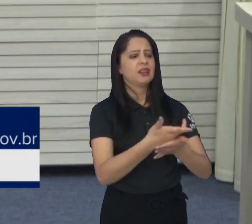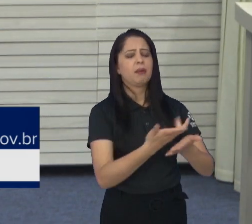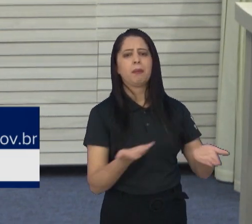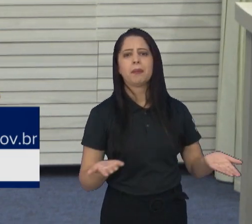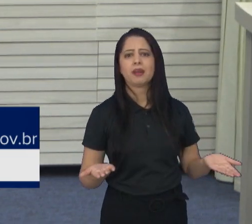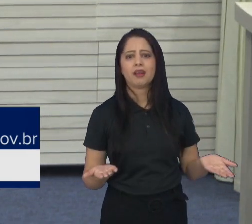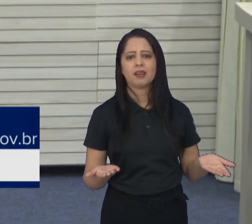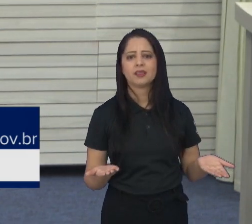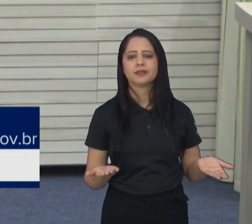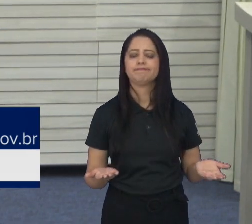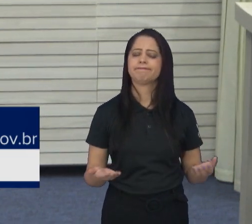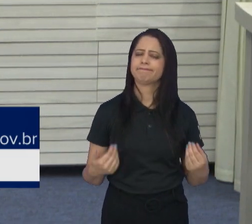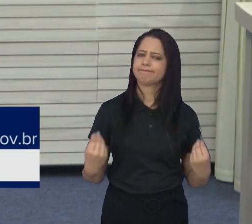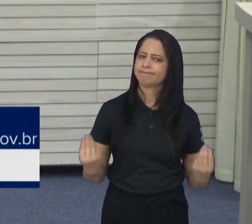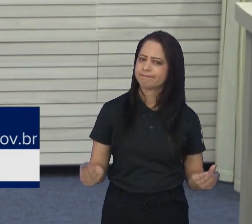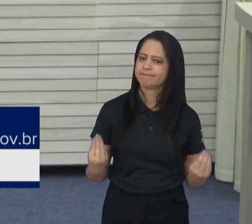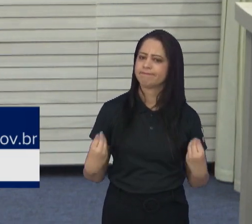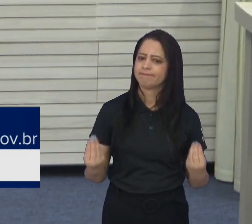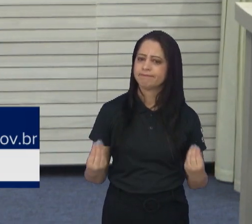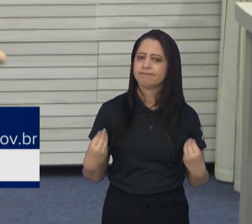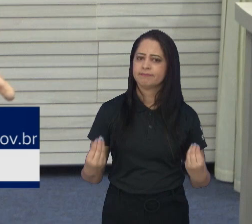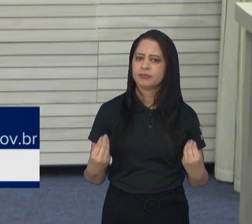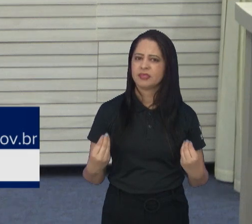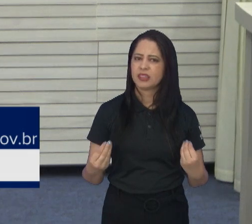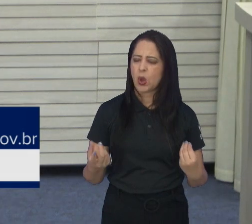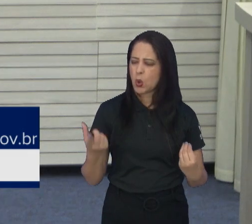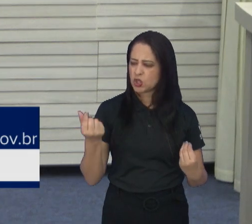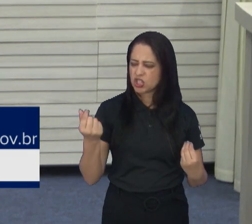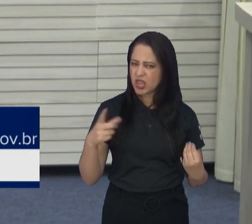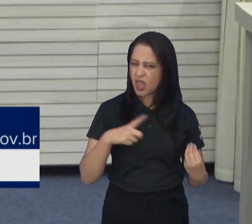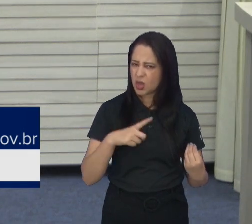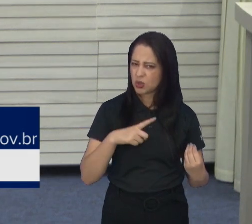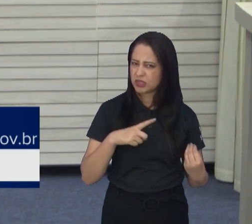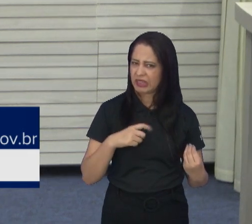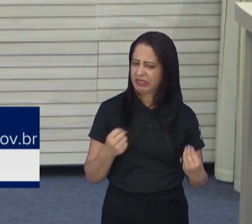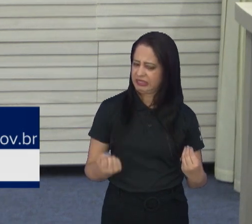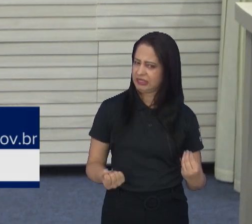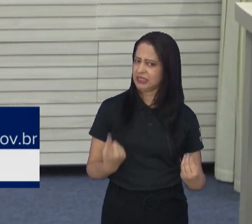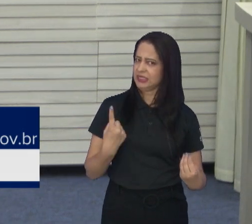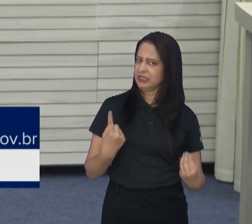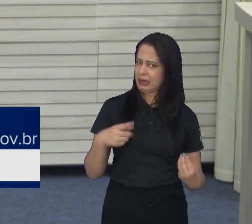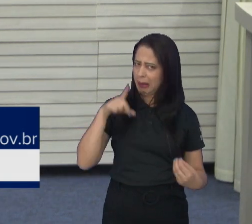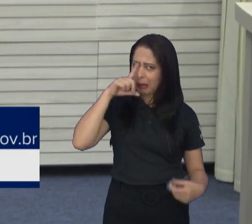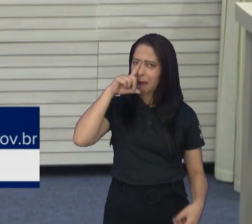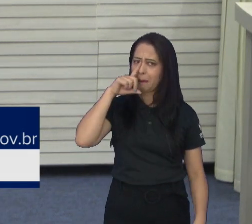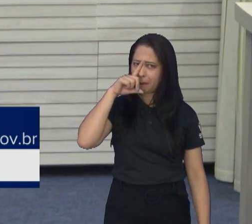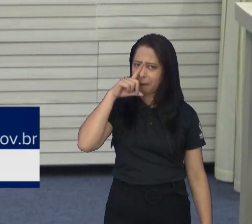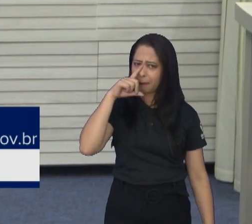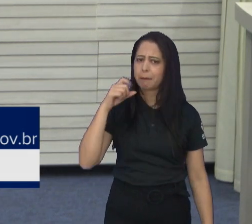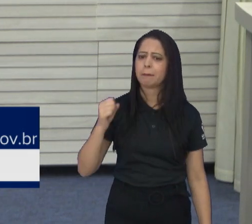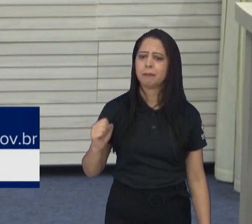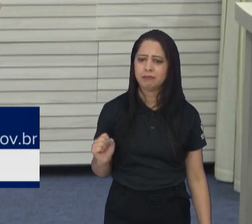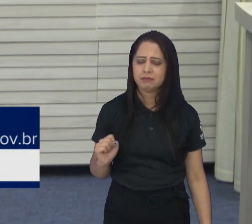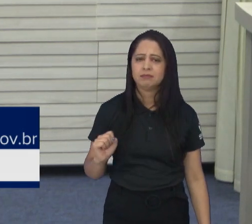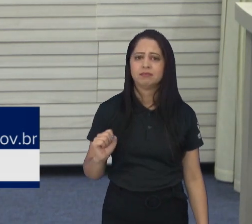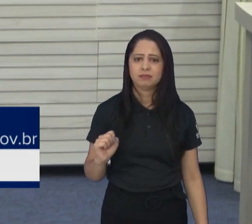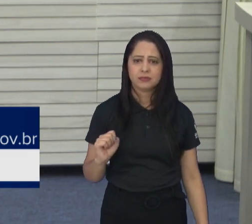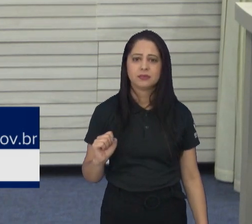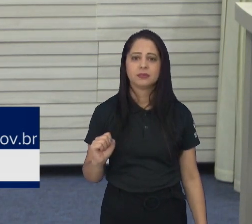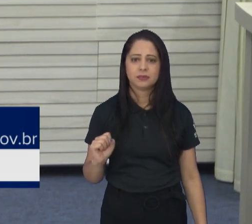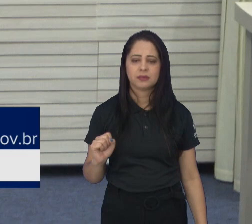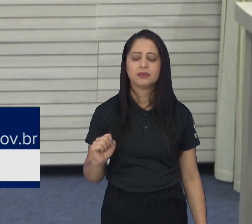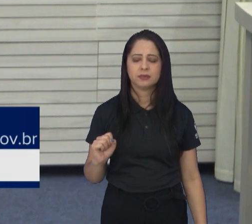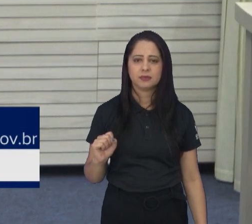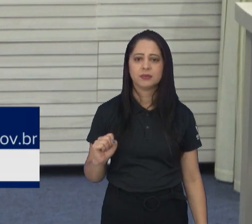Então, essa questão de ter o dinheiro é perigoso até por causa dessas coisas que acontecem, que